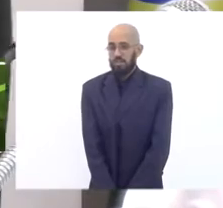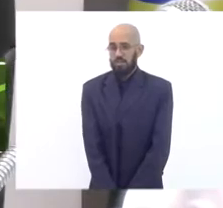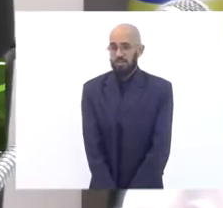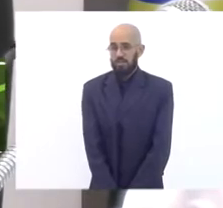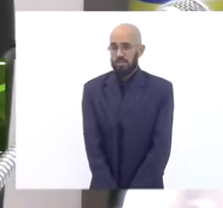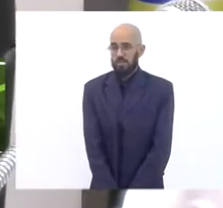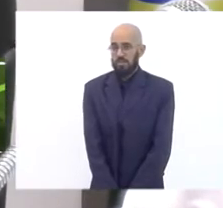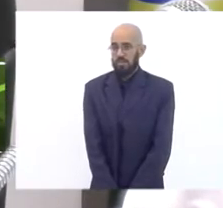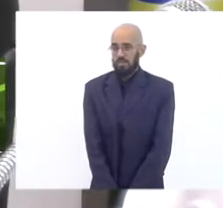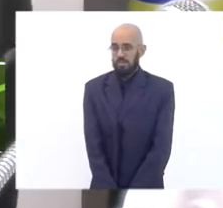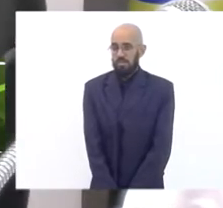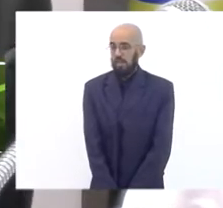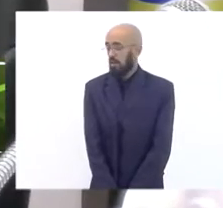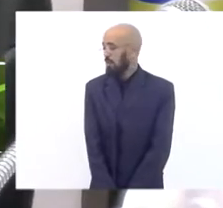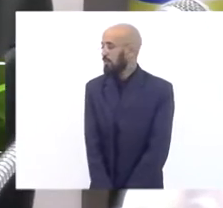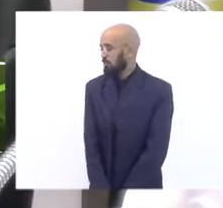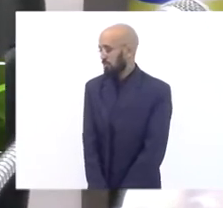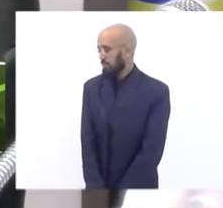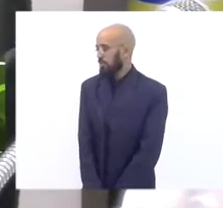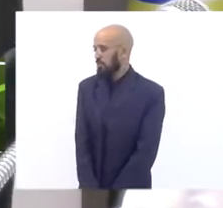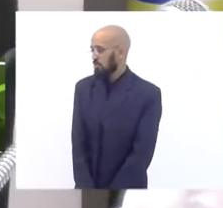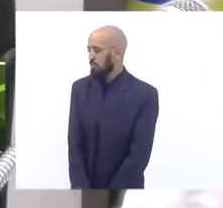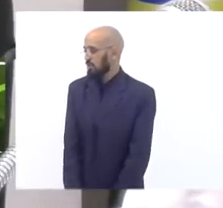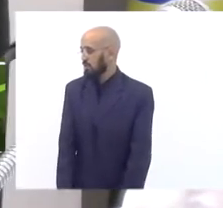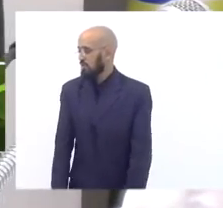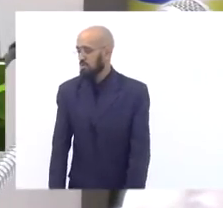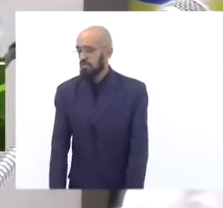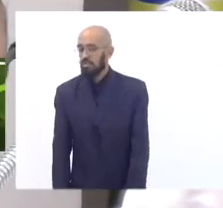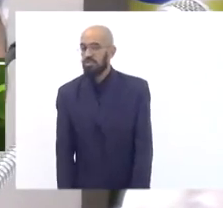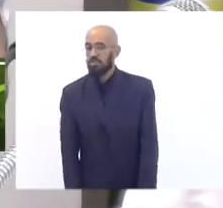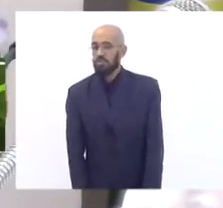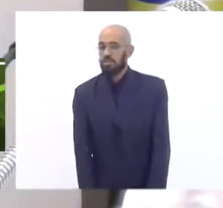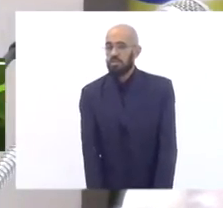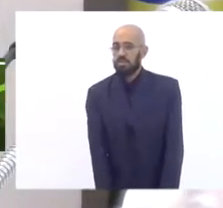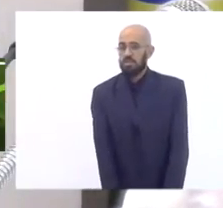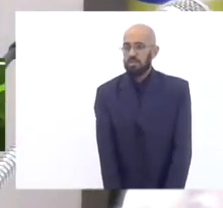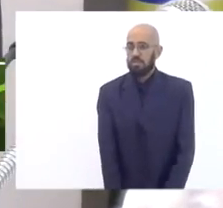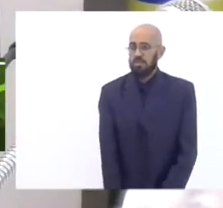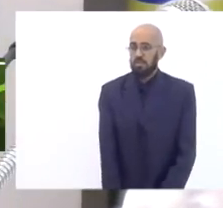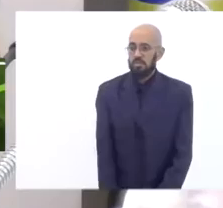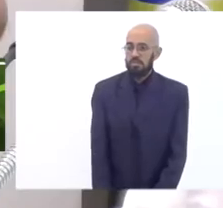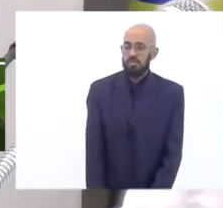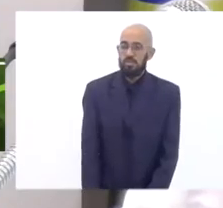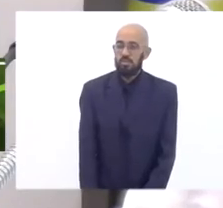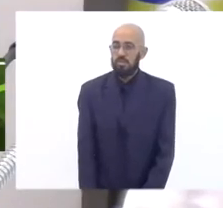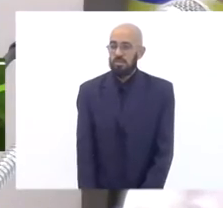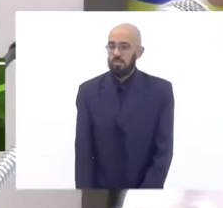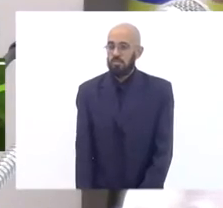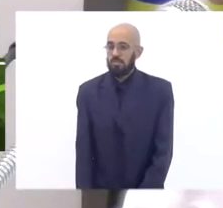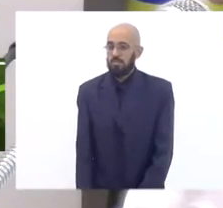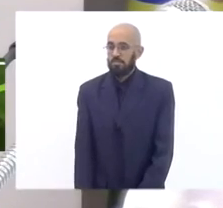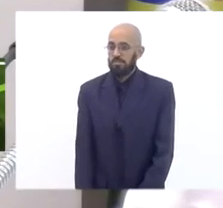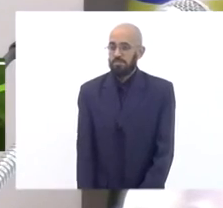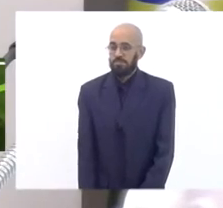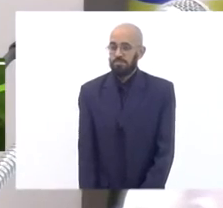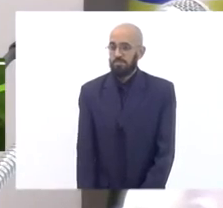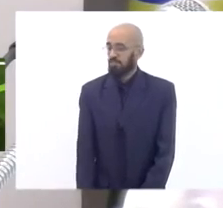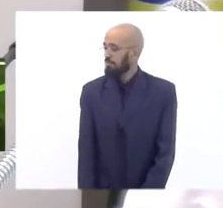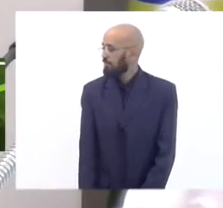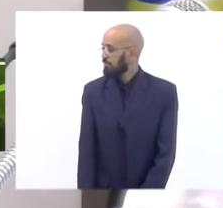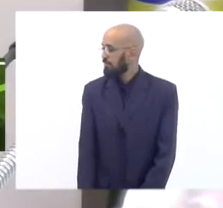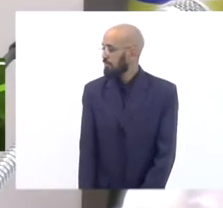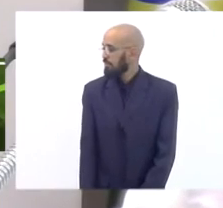Subi agora no elevador, conversando com a minha assessora, o assessorista sacou que a gente estava falando